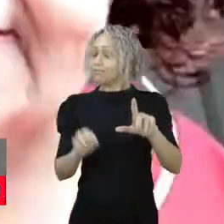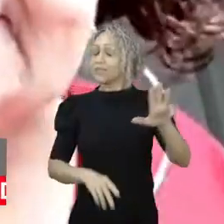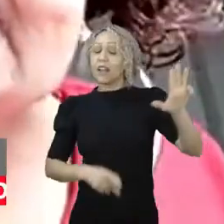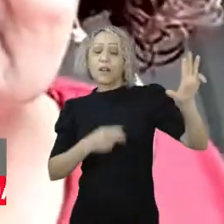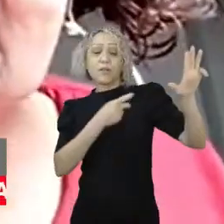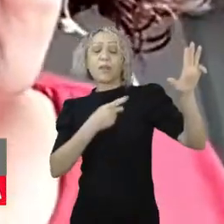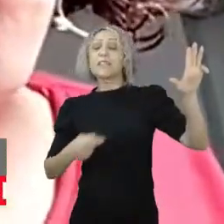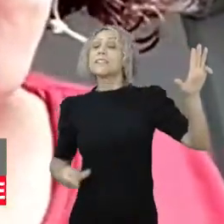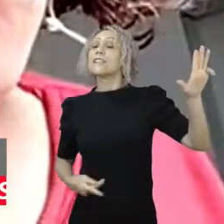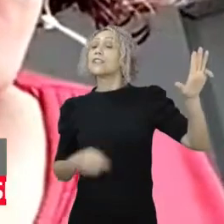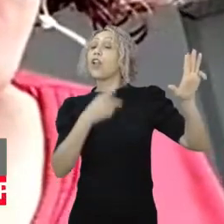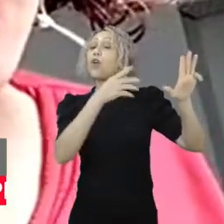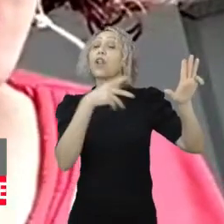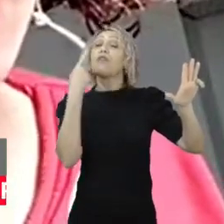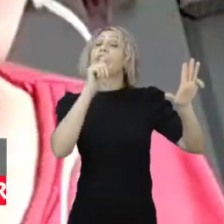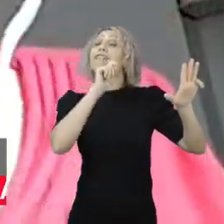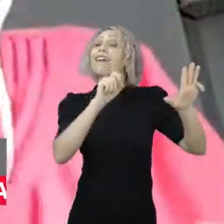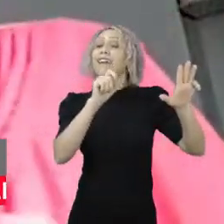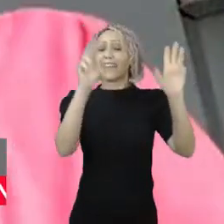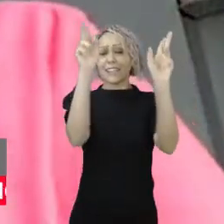de paz,